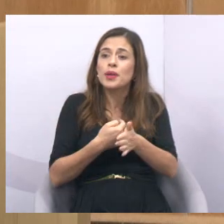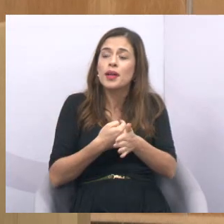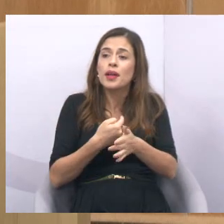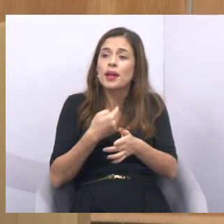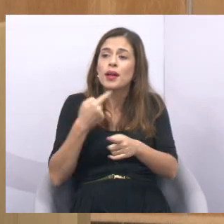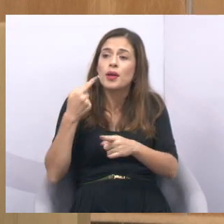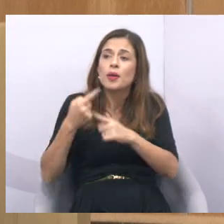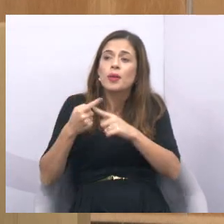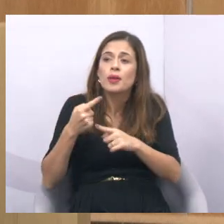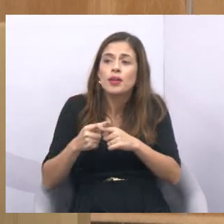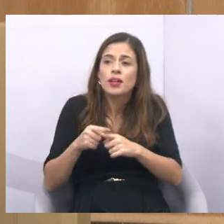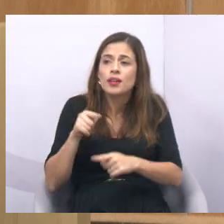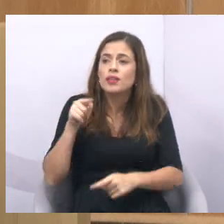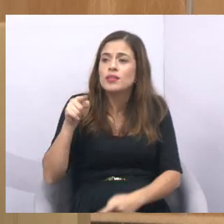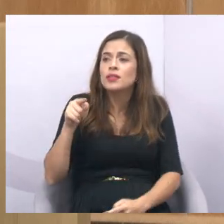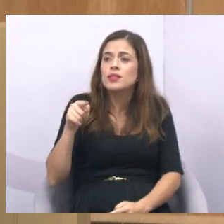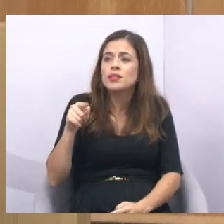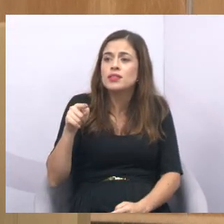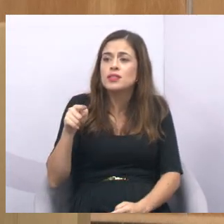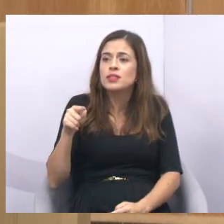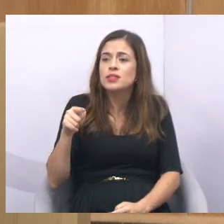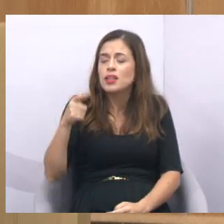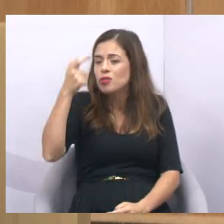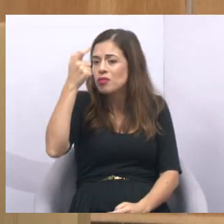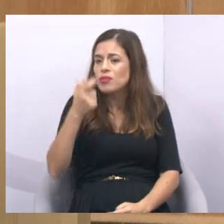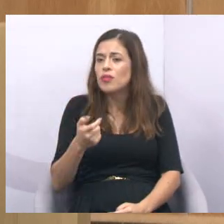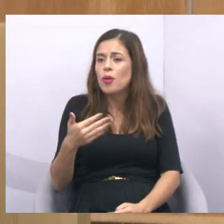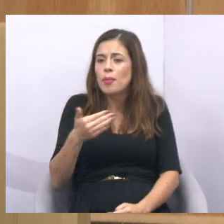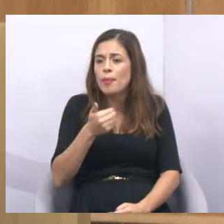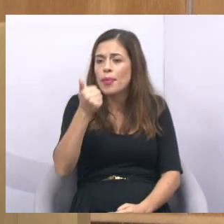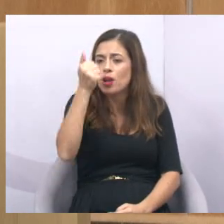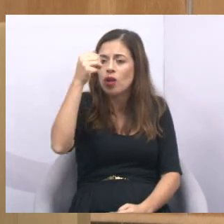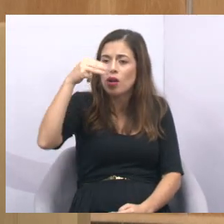que você não foi o melhor Marcel?